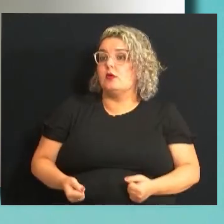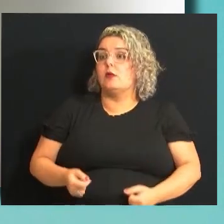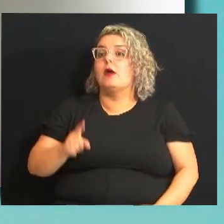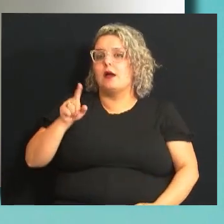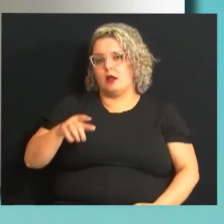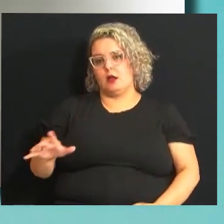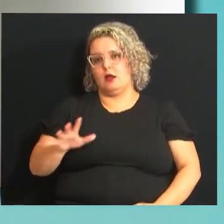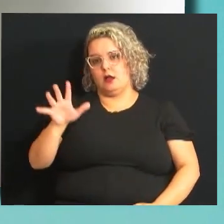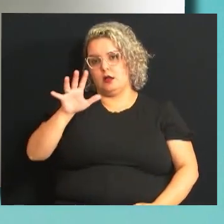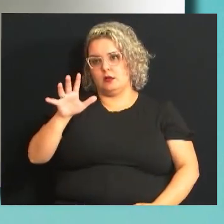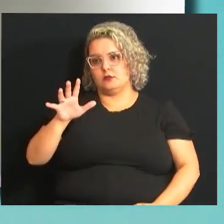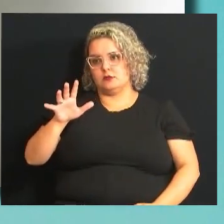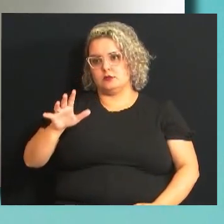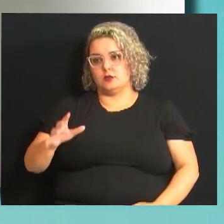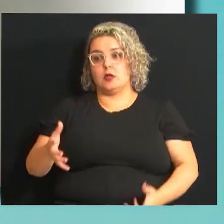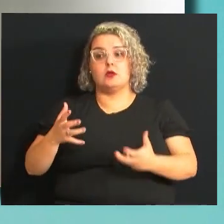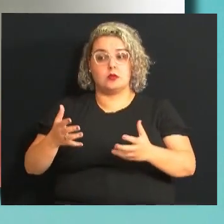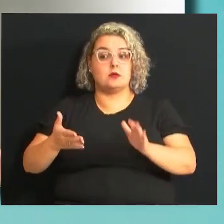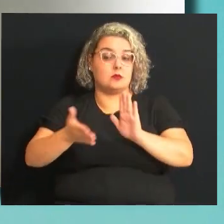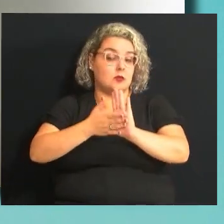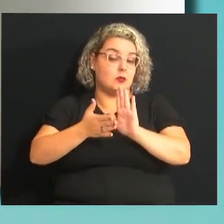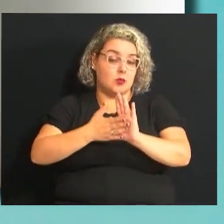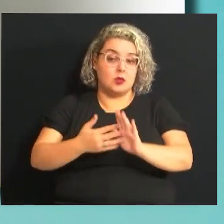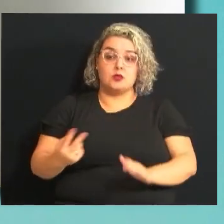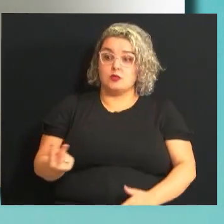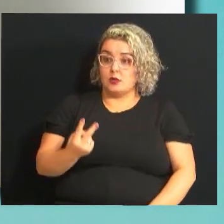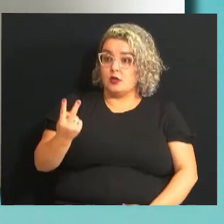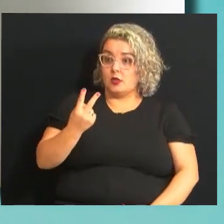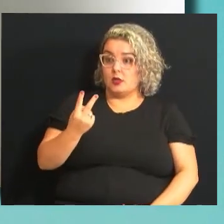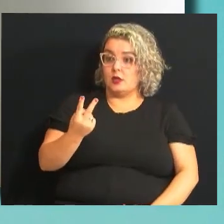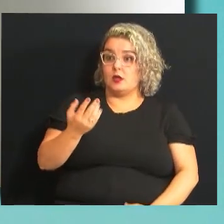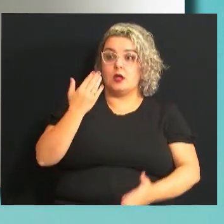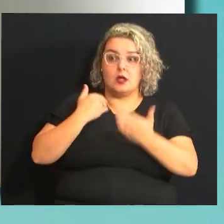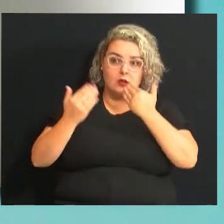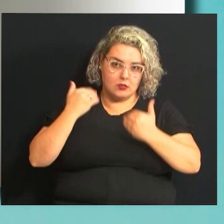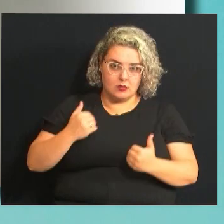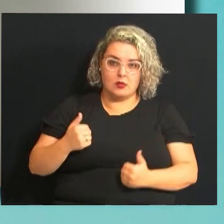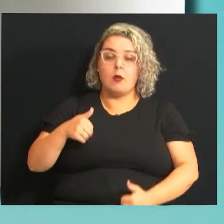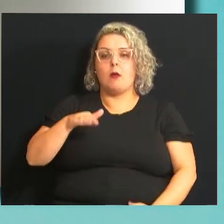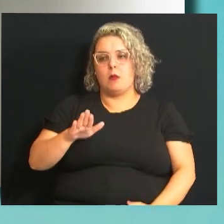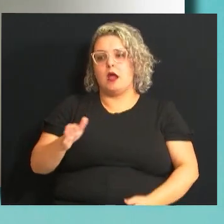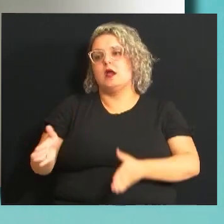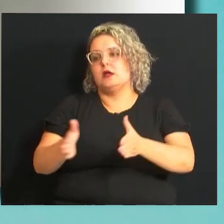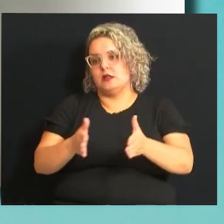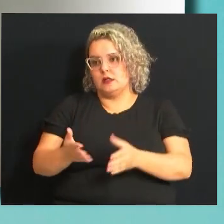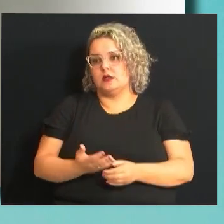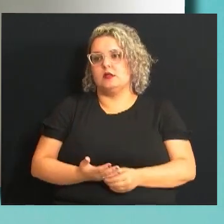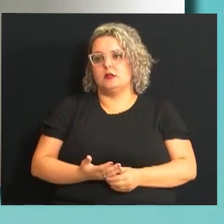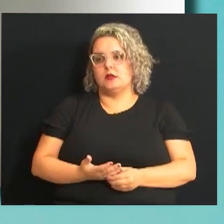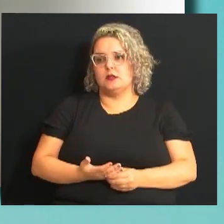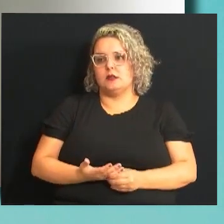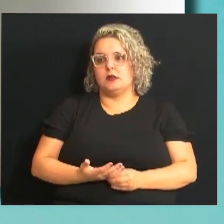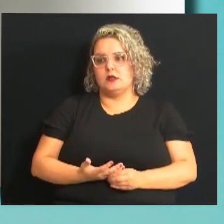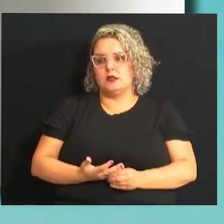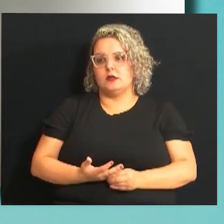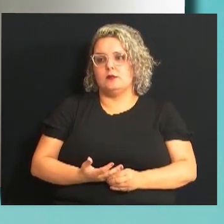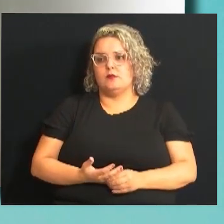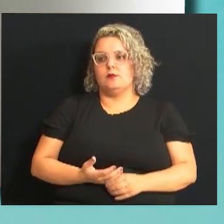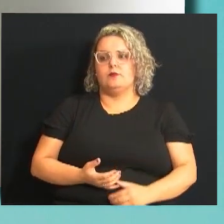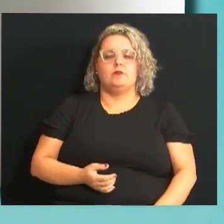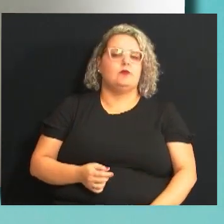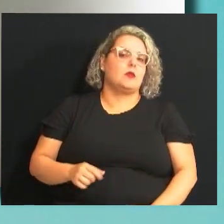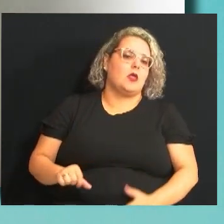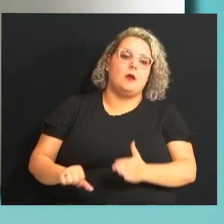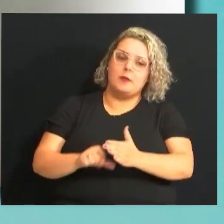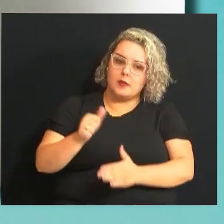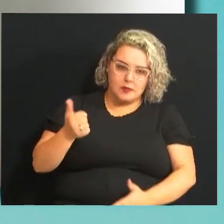com alimentos não orgânicos, mas, assim, de modo geral, é muito caro. Então, muito do que a gente queria fazer na nossa proposta de valor era tornar a alimentação saudável